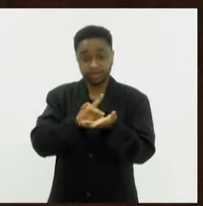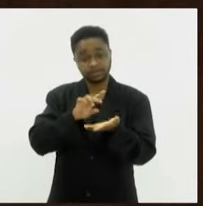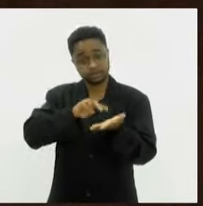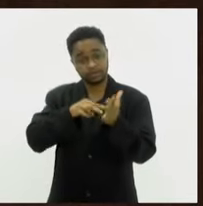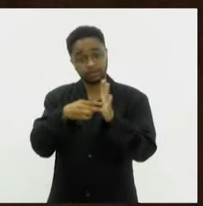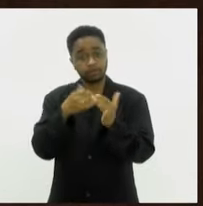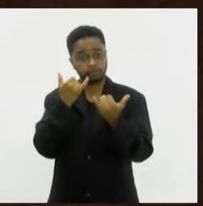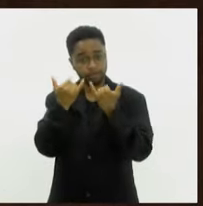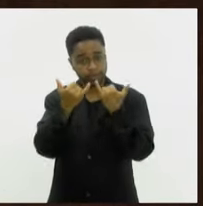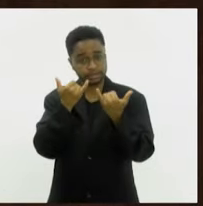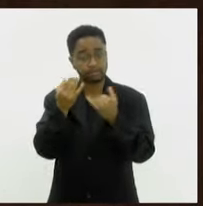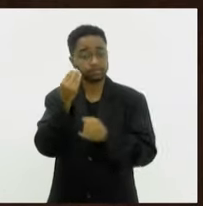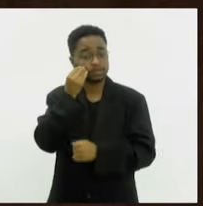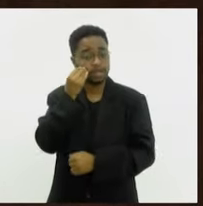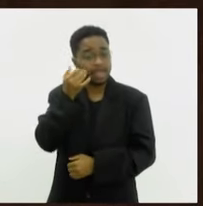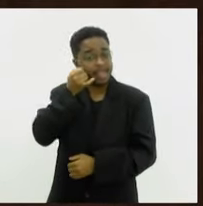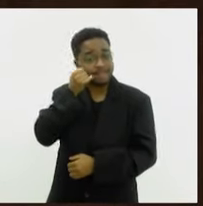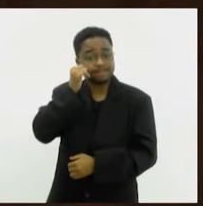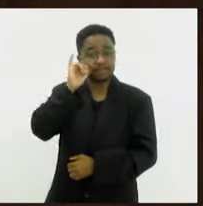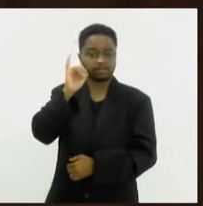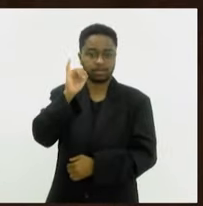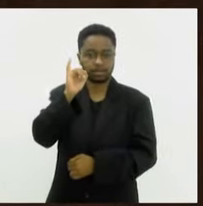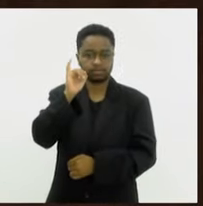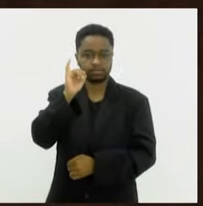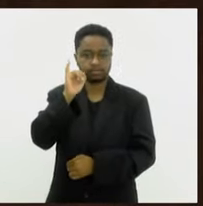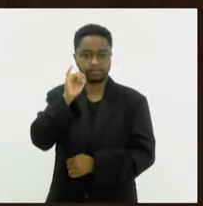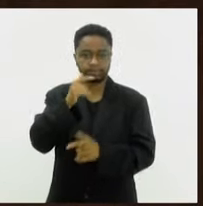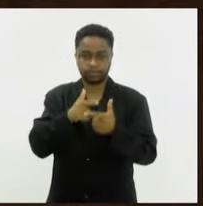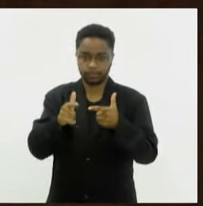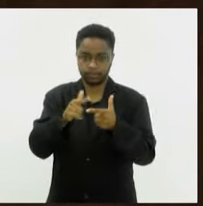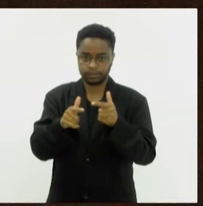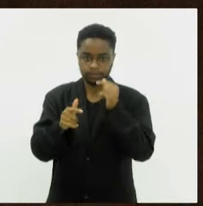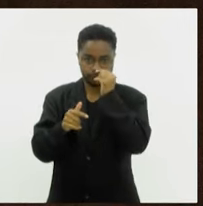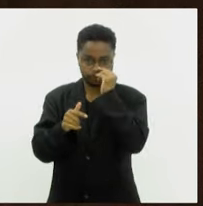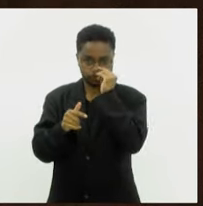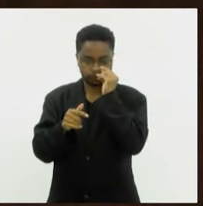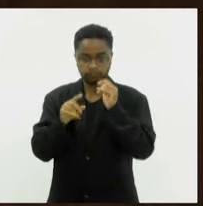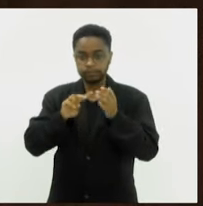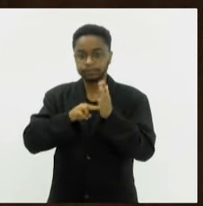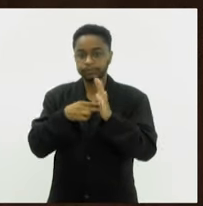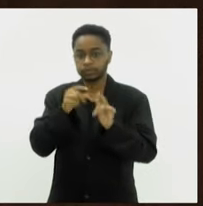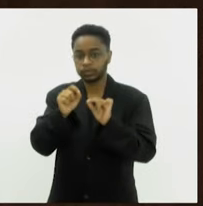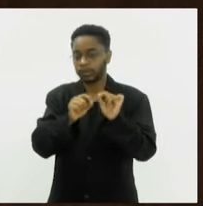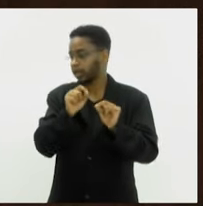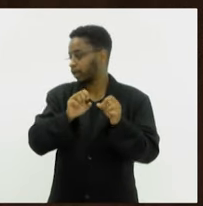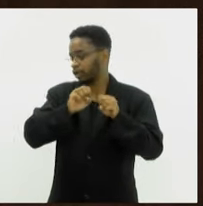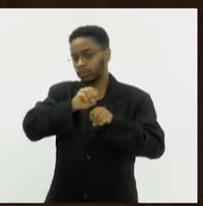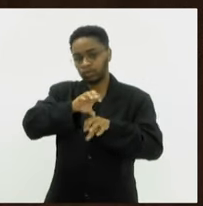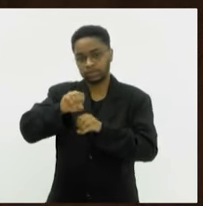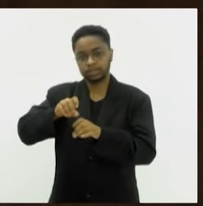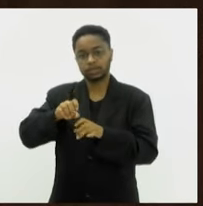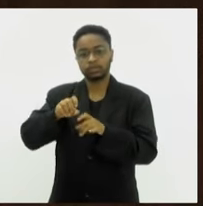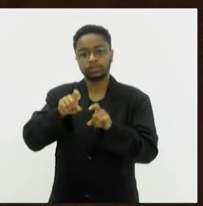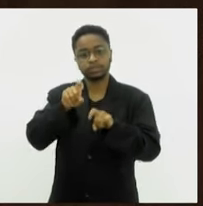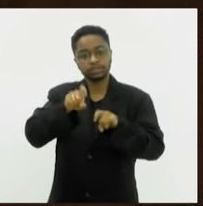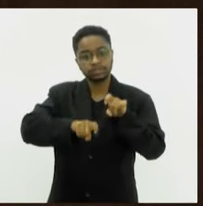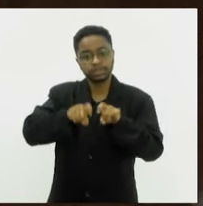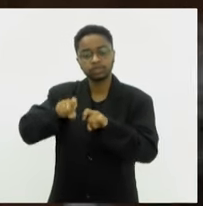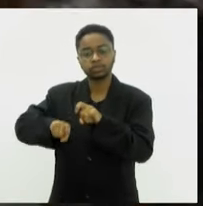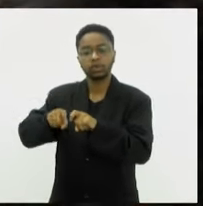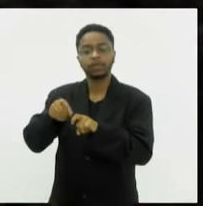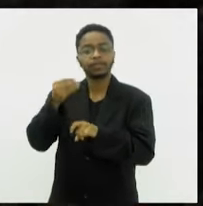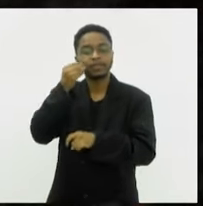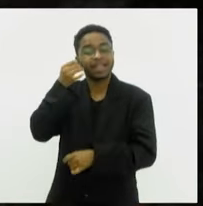informação, é prevenção. Significa o seguinte: a educação sexual, ela ajuda a prevenir, inclusive, o